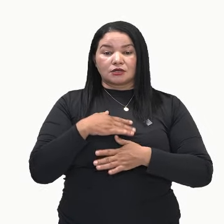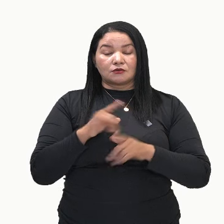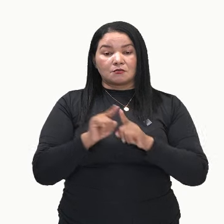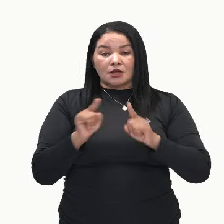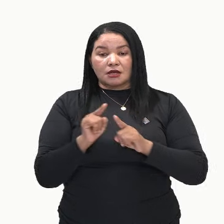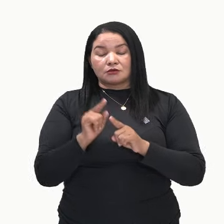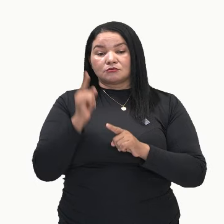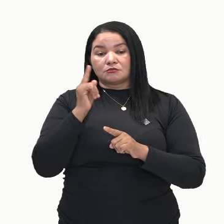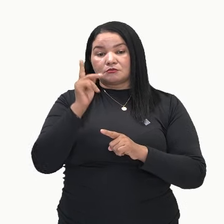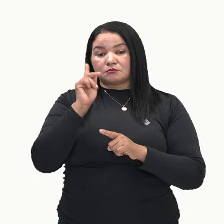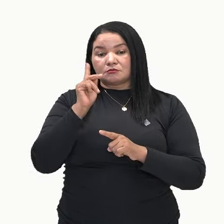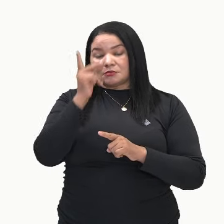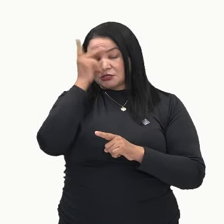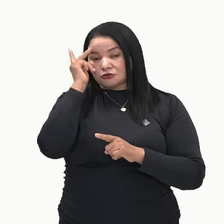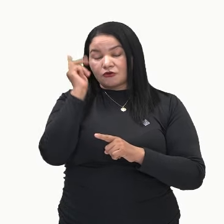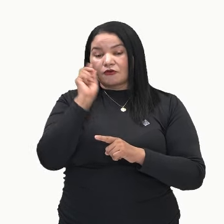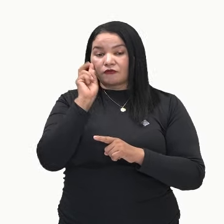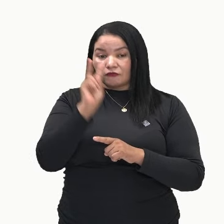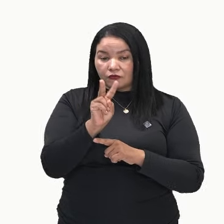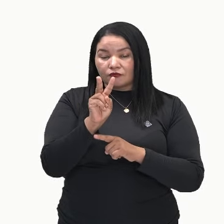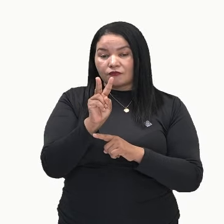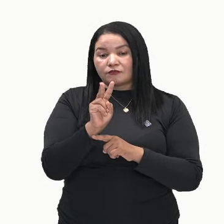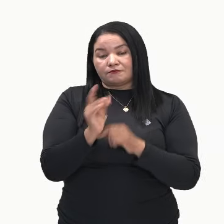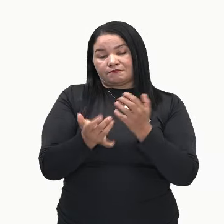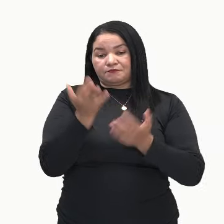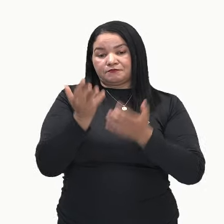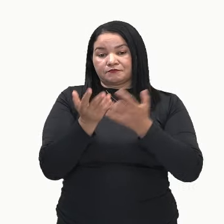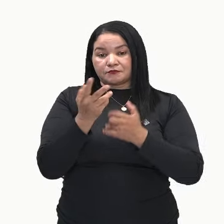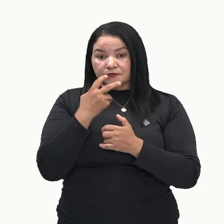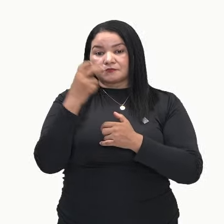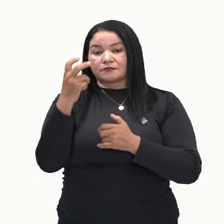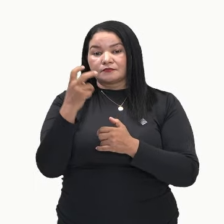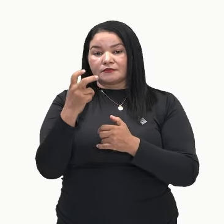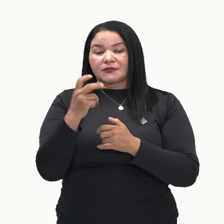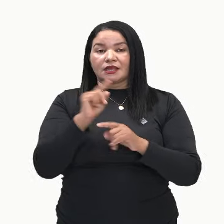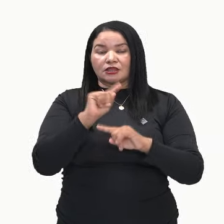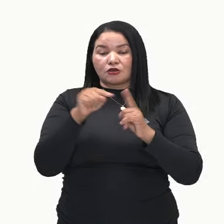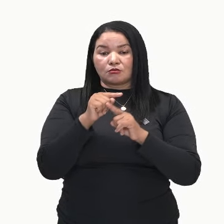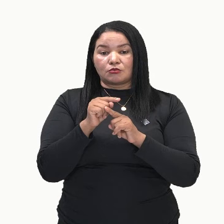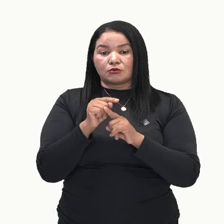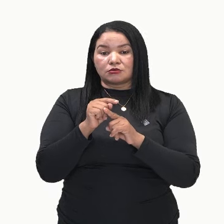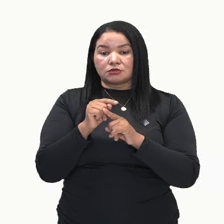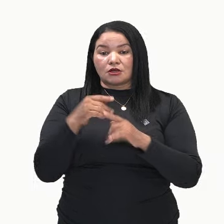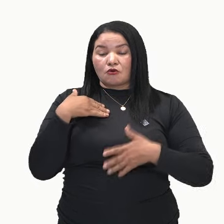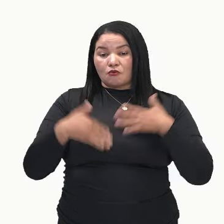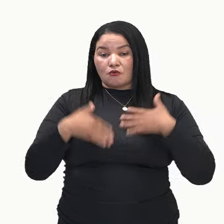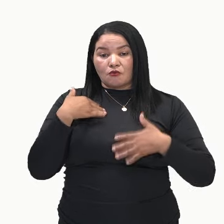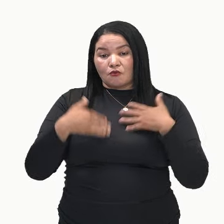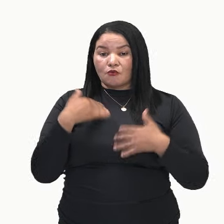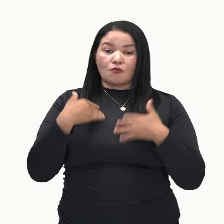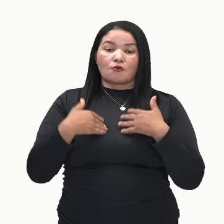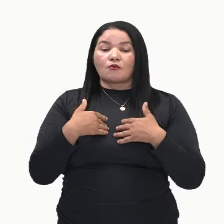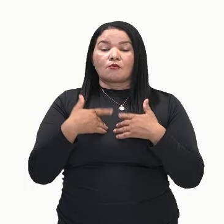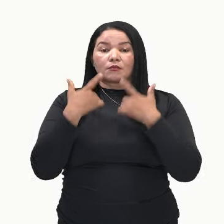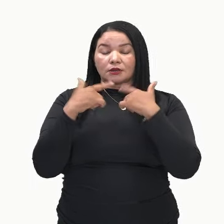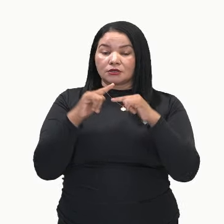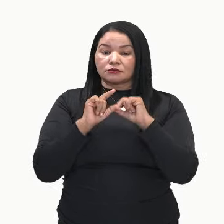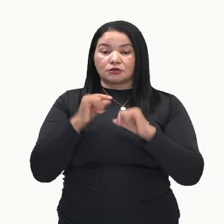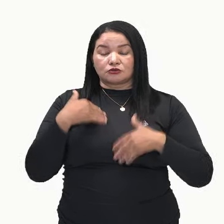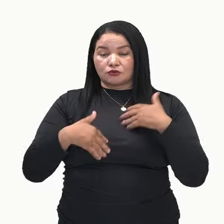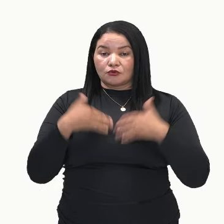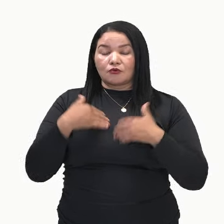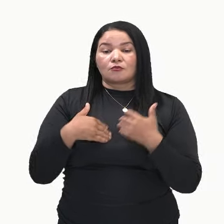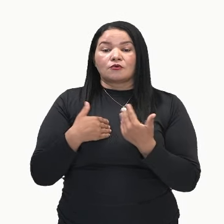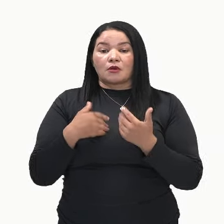alguém notou. E as expressões, a linguagem corporal mostra que as pessoas entenderam o